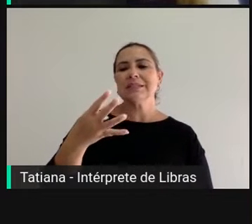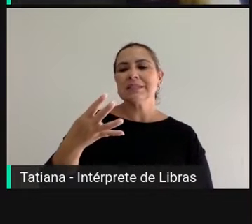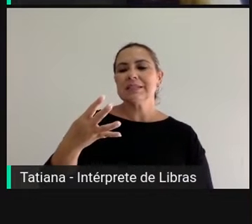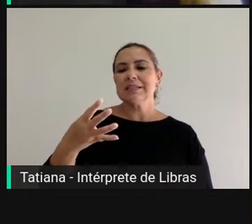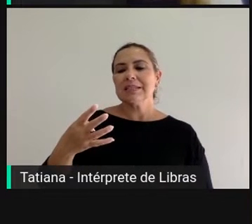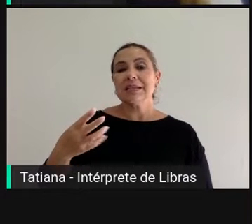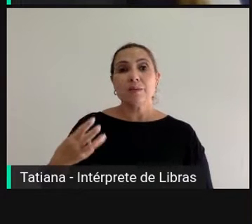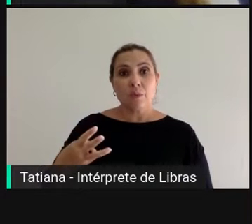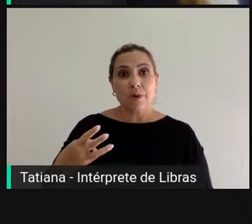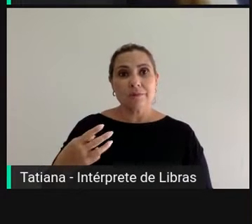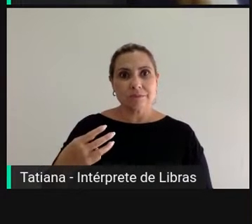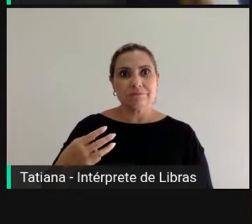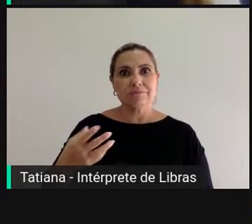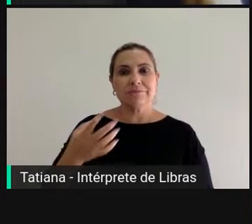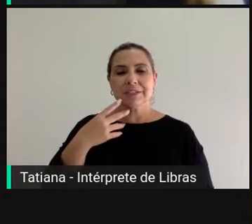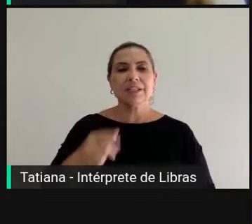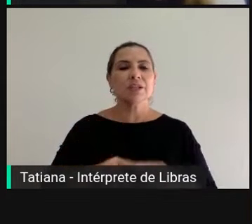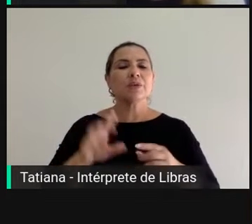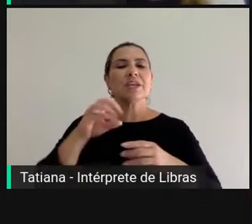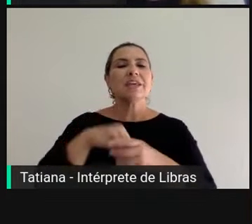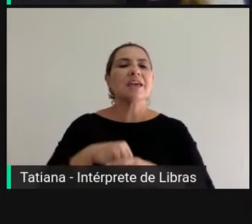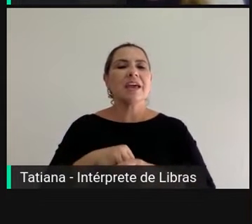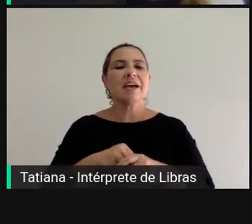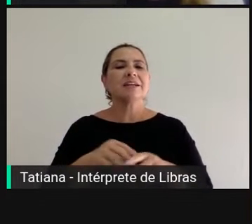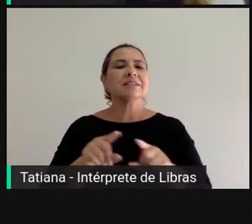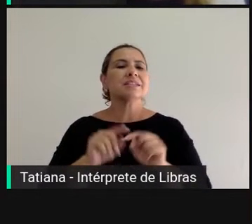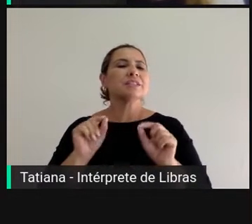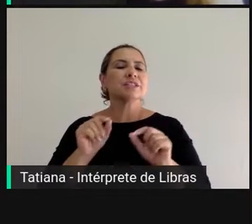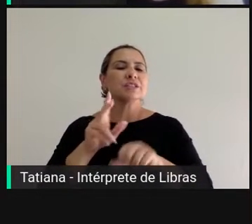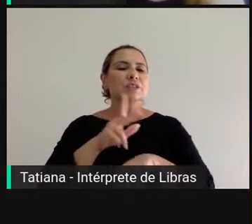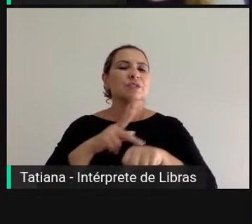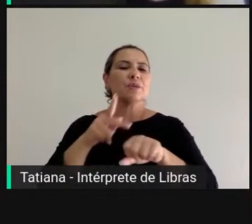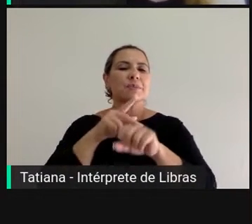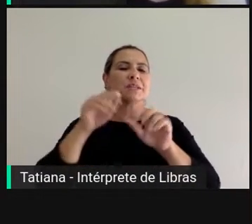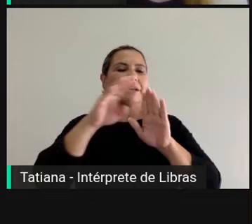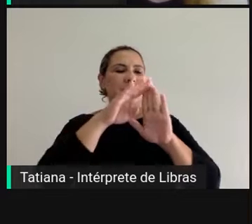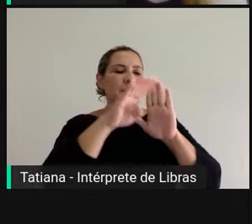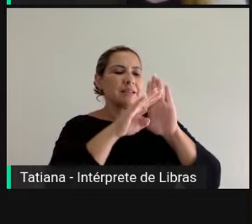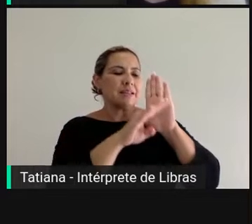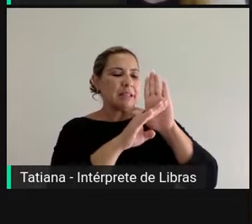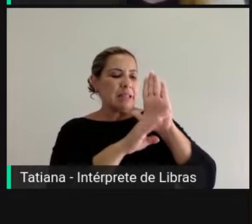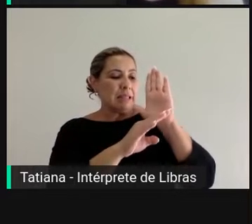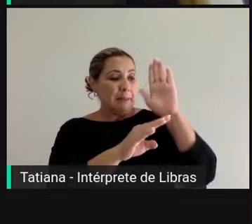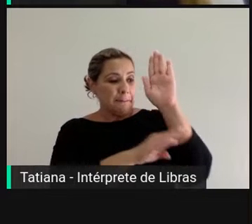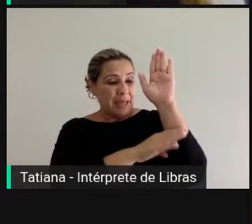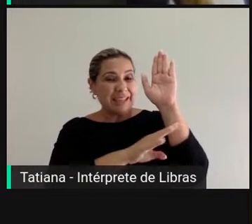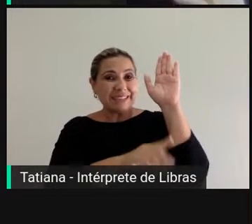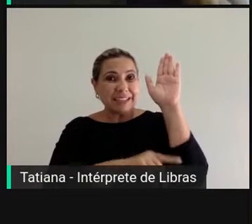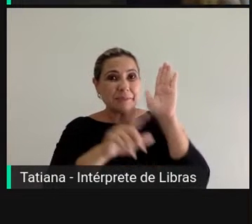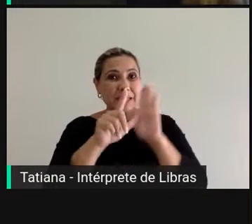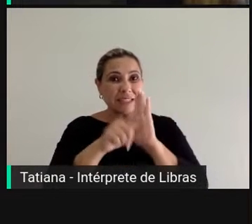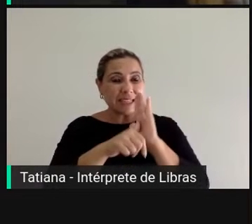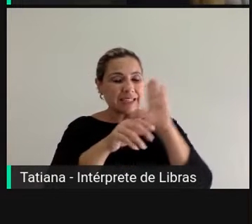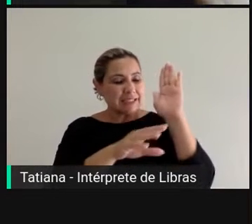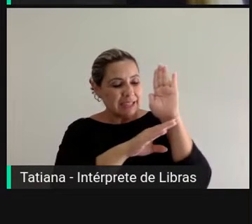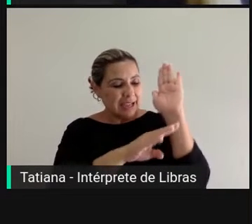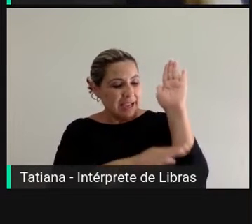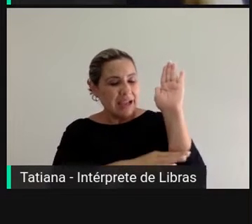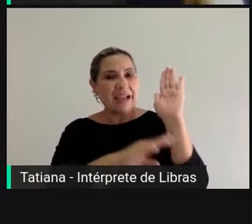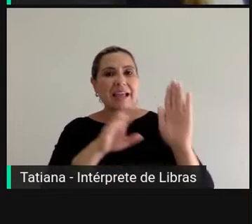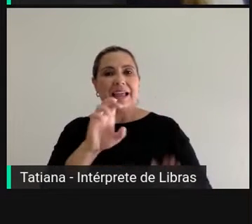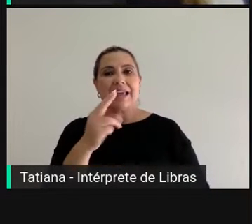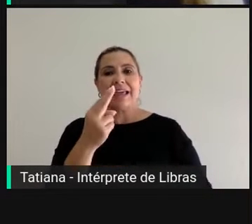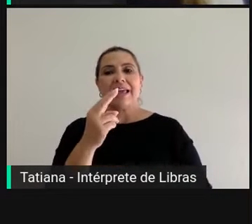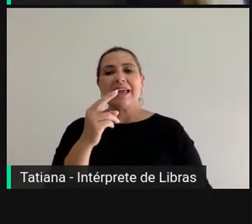193 nações. Isso quer dizer que o Brasil está atrás de países como Etiópia, Iraque e Arábia Saudita, que são países que